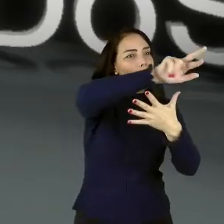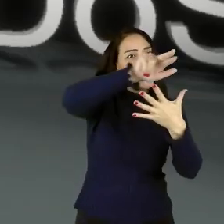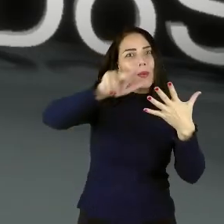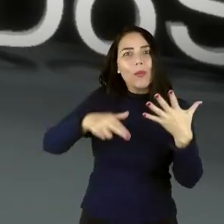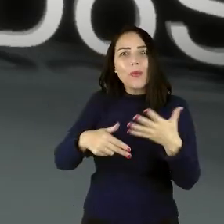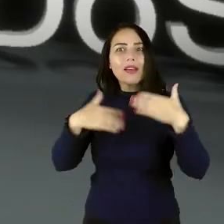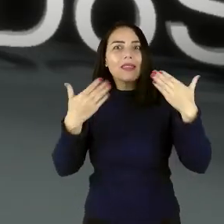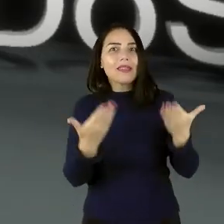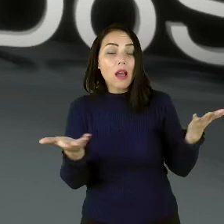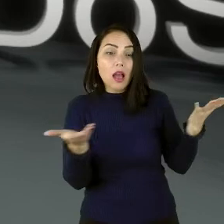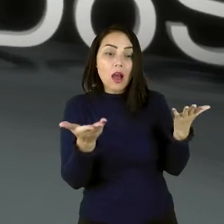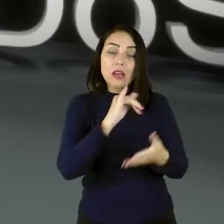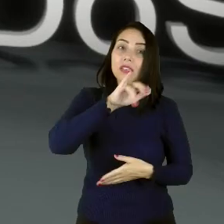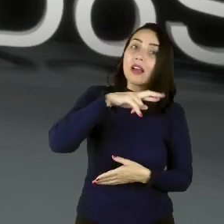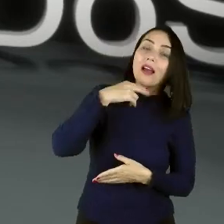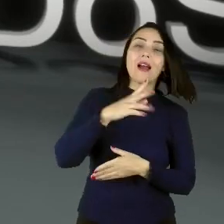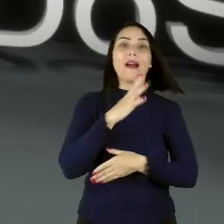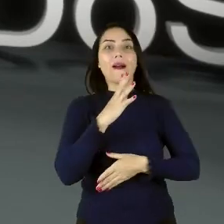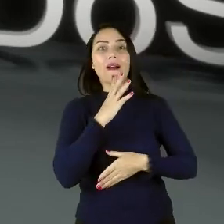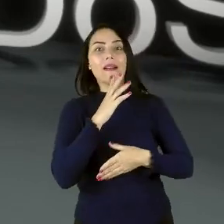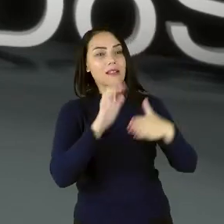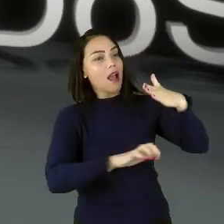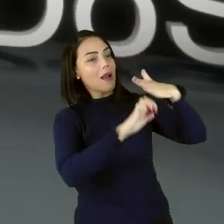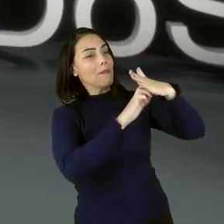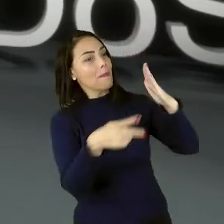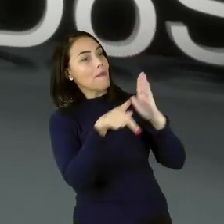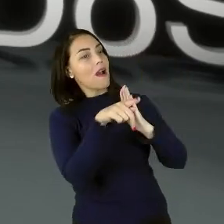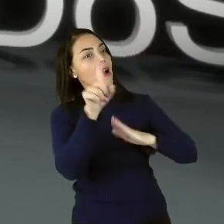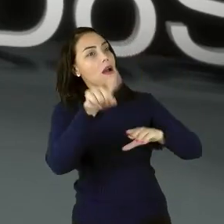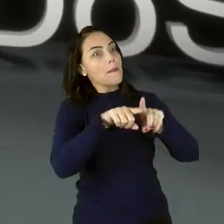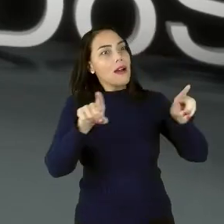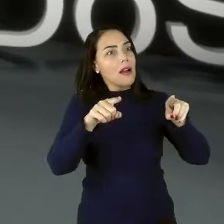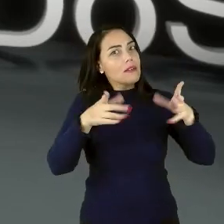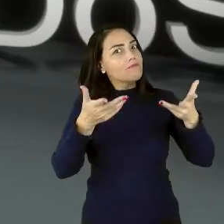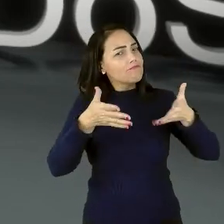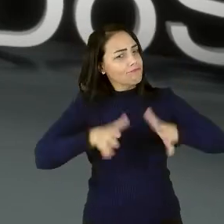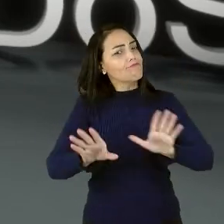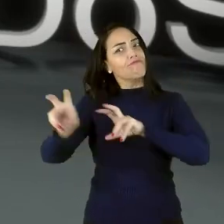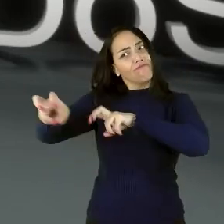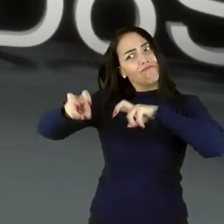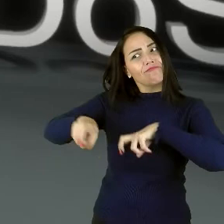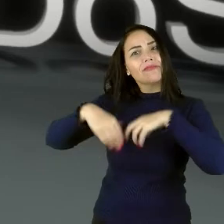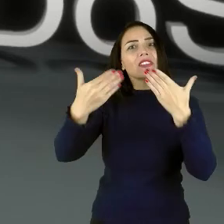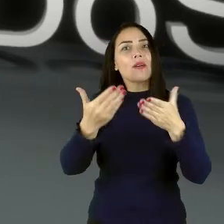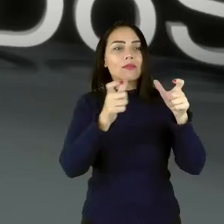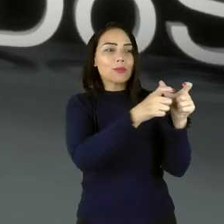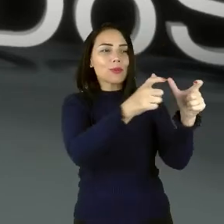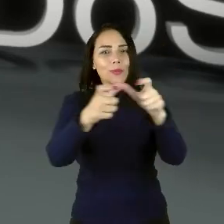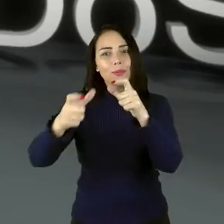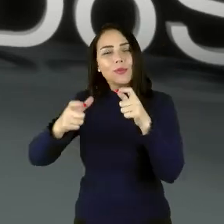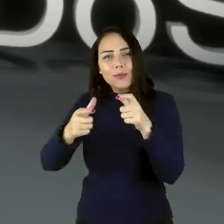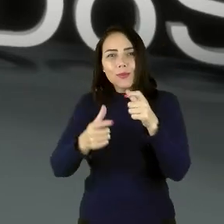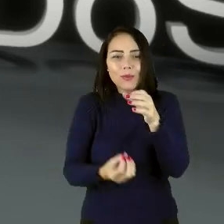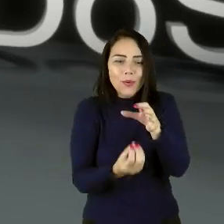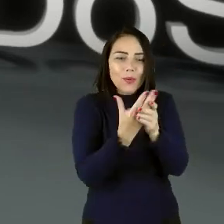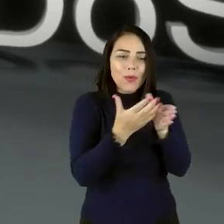apesar de hoje Jaraguá ser conhecida como um grande polo industrial, ela nasceu como colônia agrícola. As ocupações surgiram nas